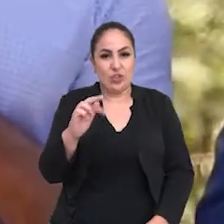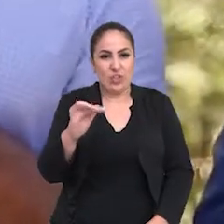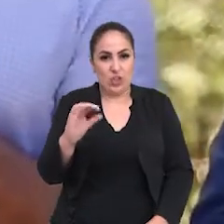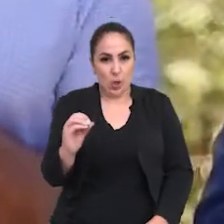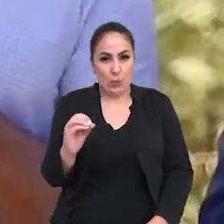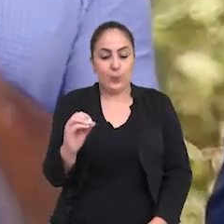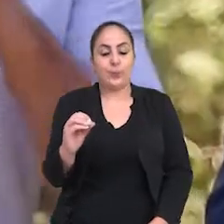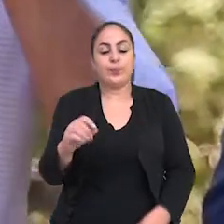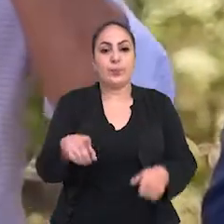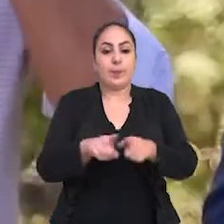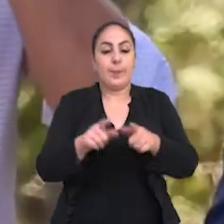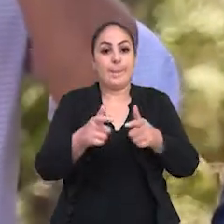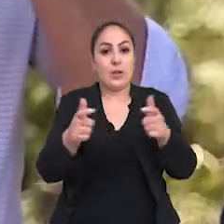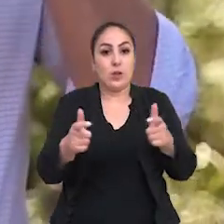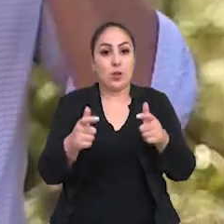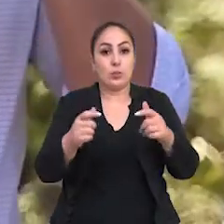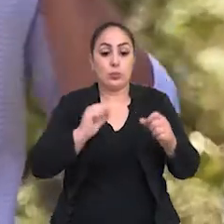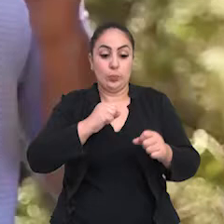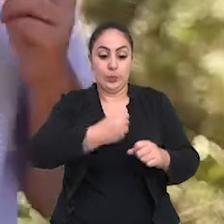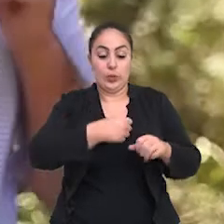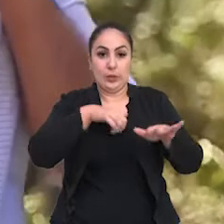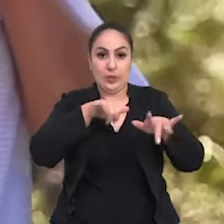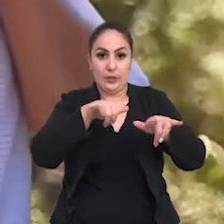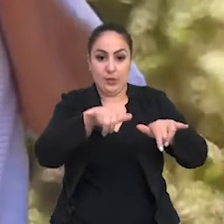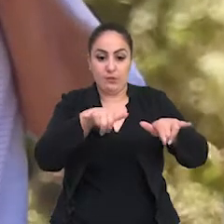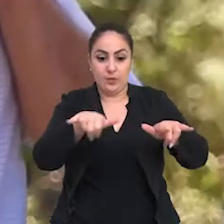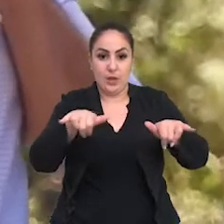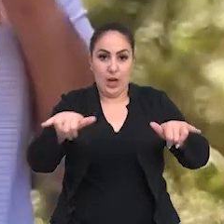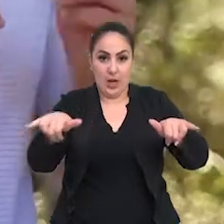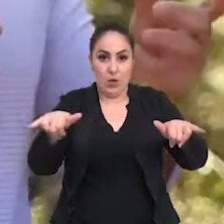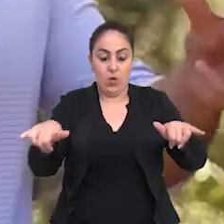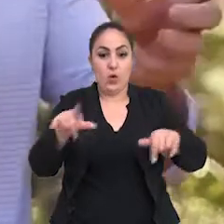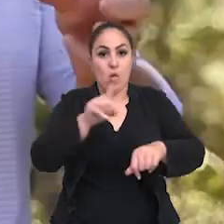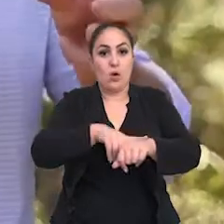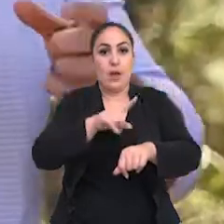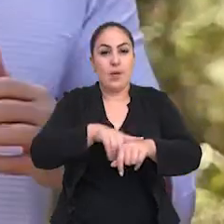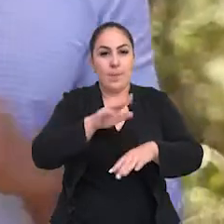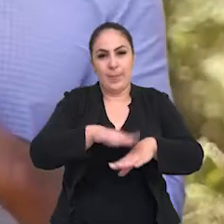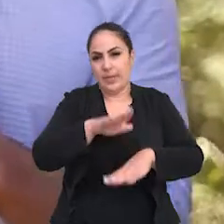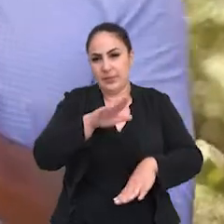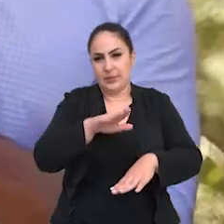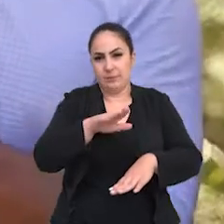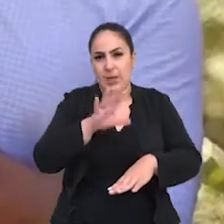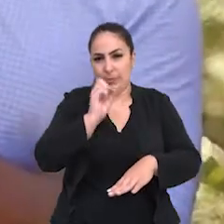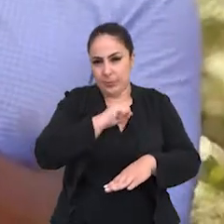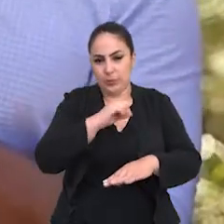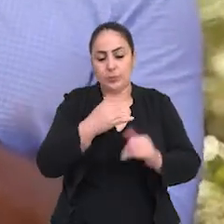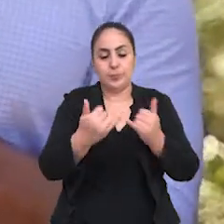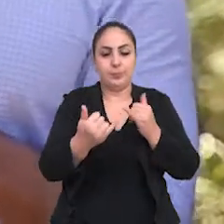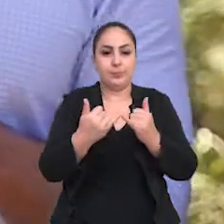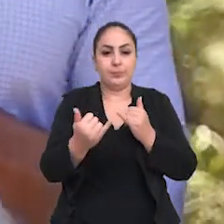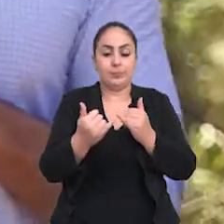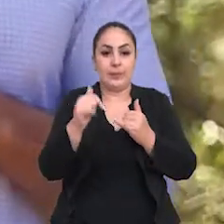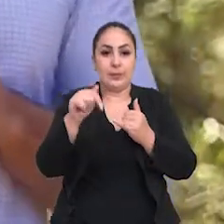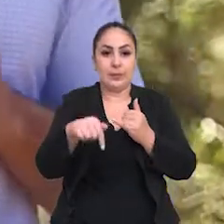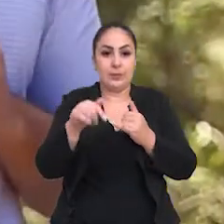ter também um maior número de aeronaves em horários mais curtos